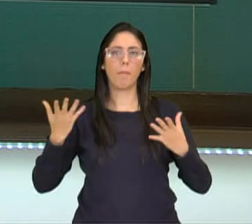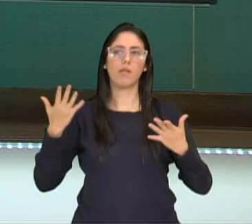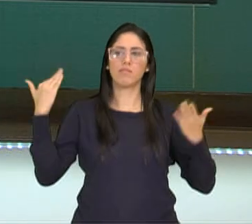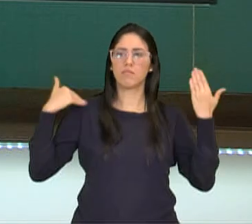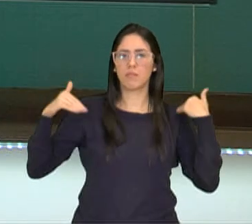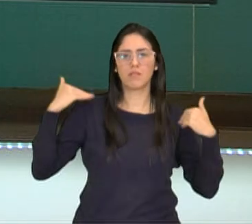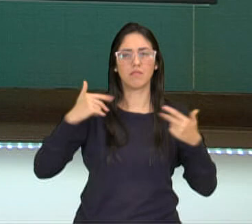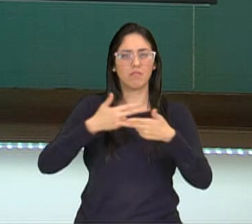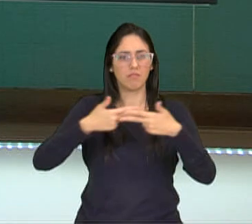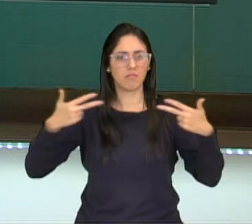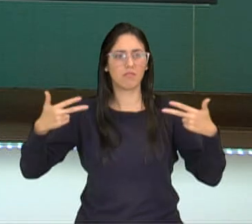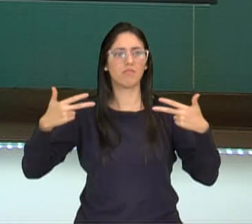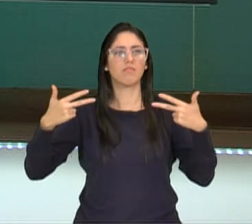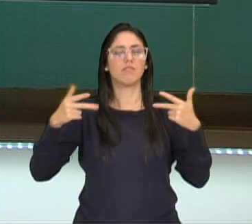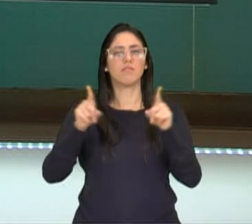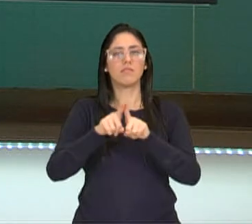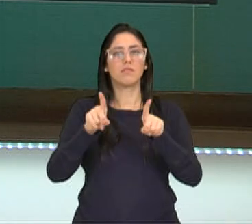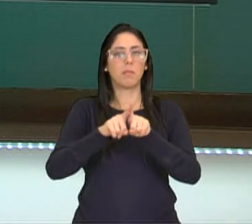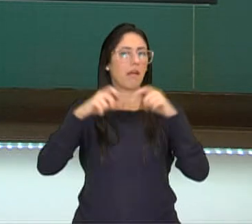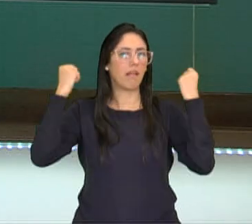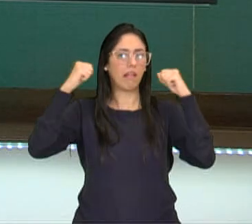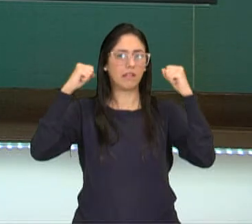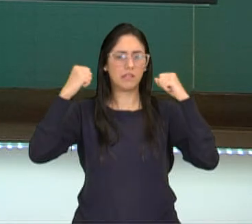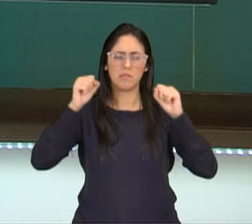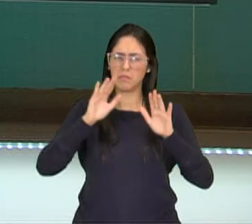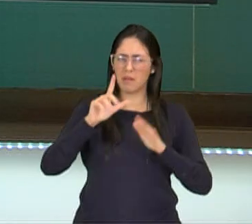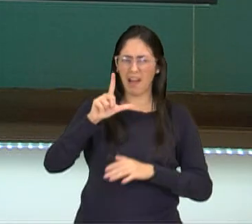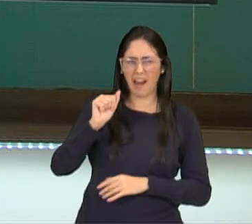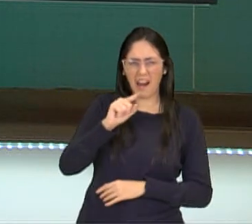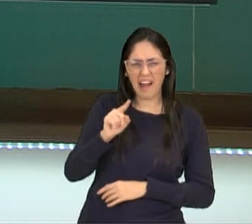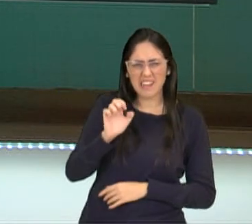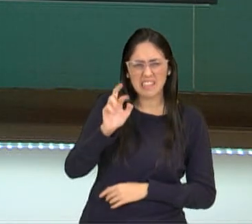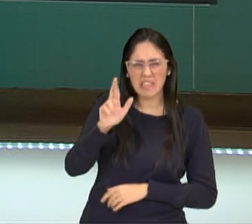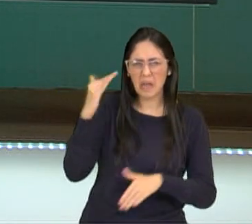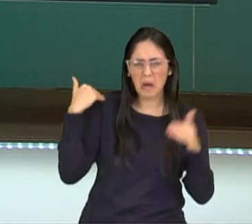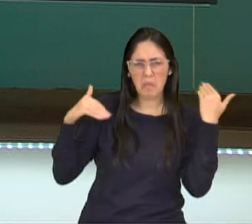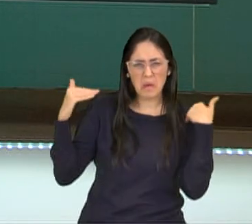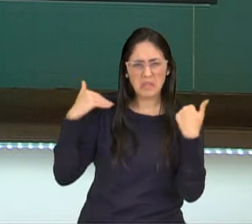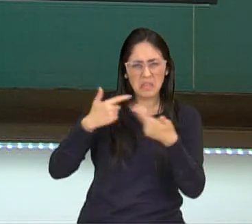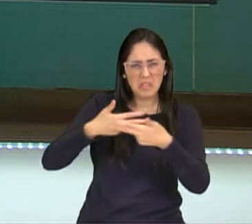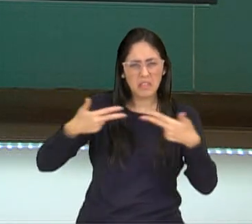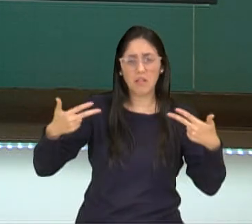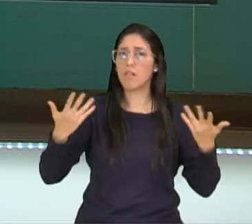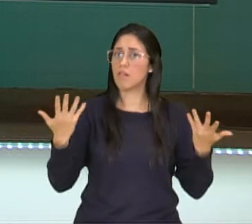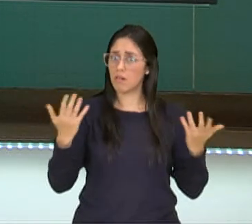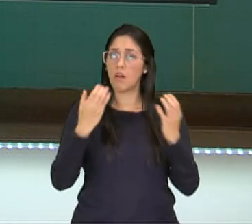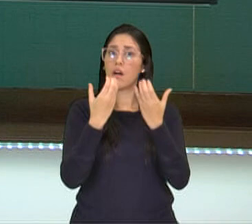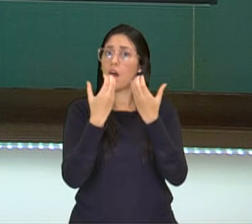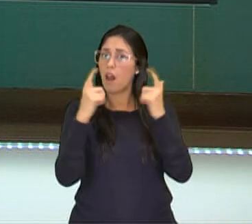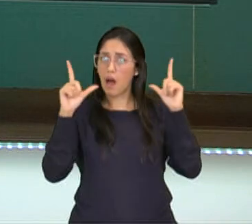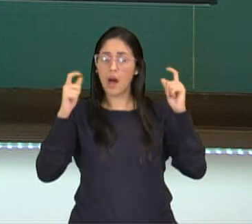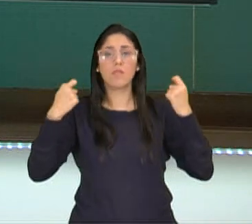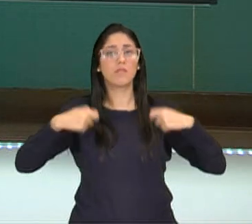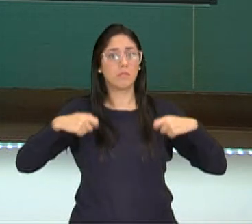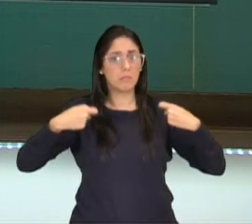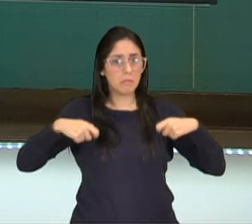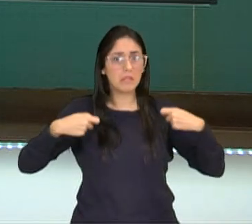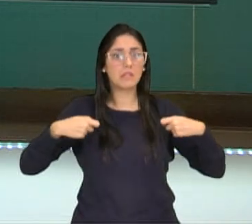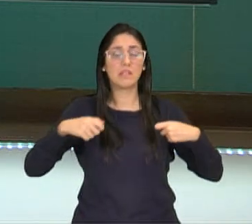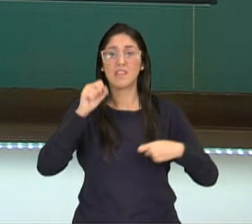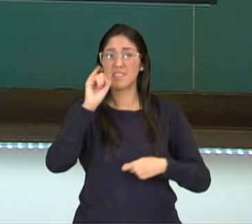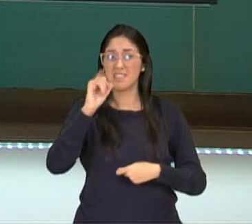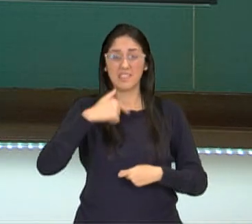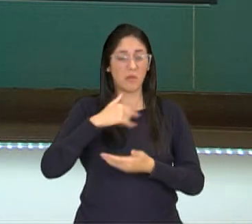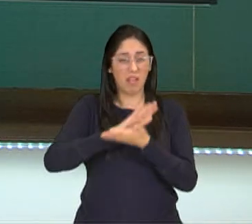e exercício físico. Mas lazer? Claro, gente. Se você não tiver lazer, você não vive. Você vai viver estressado. A